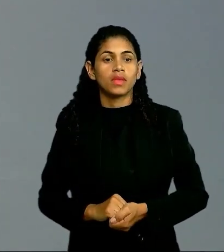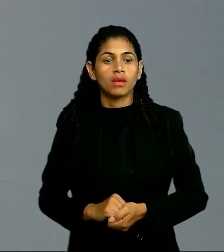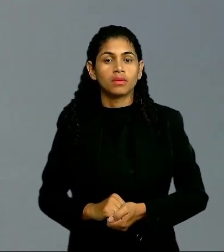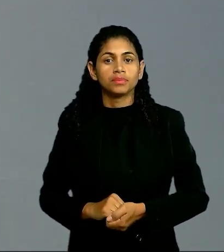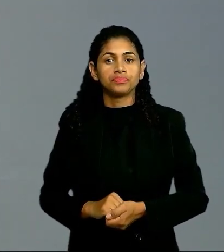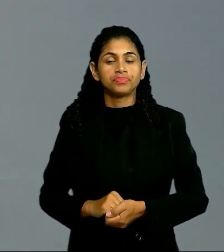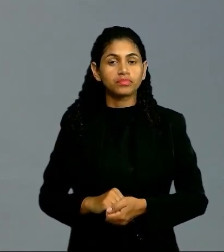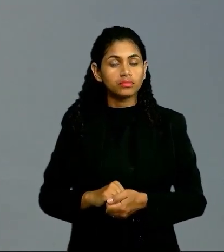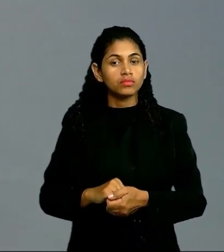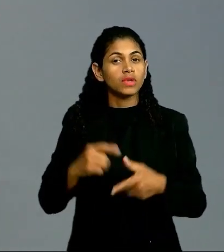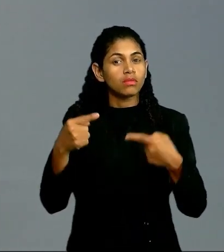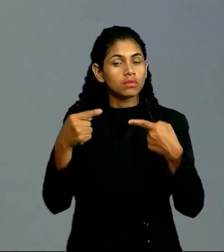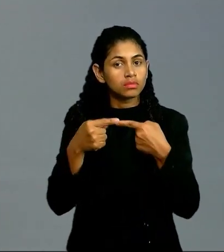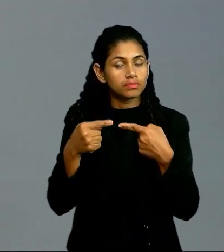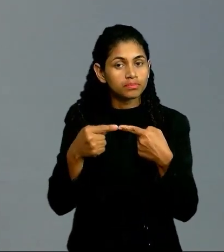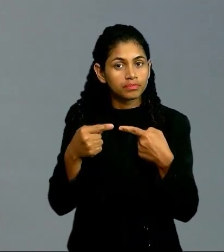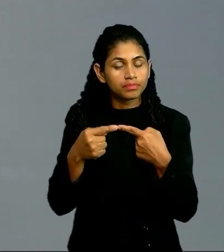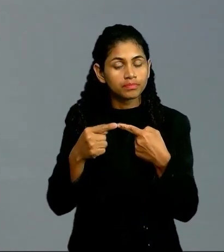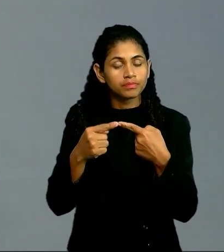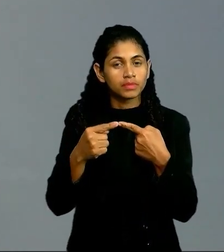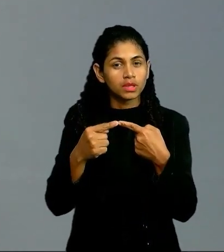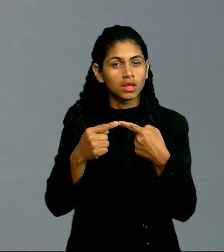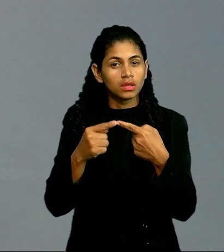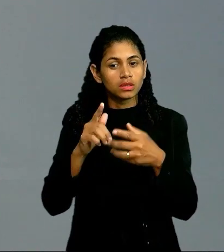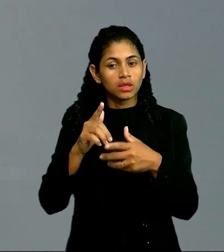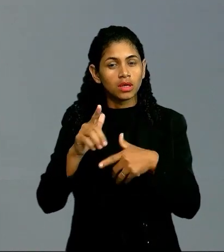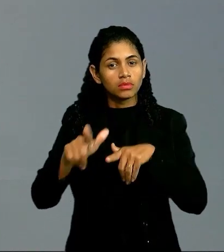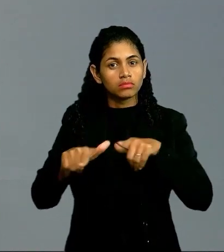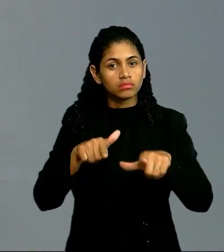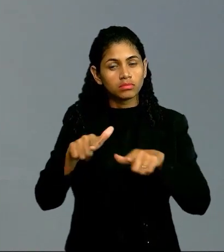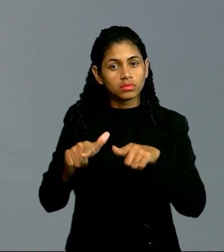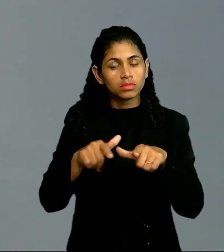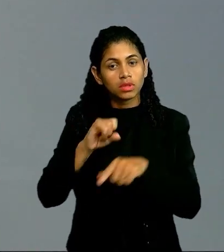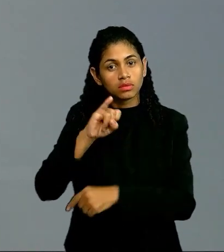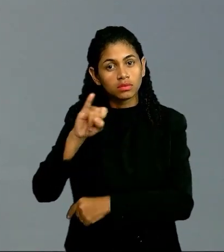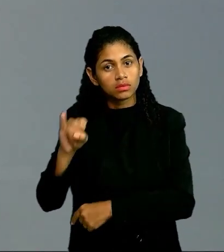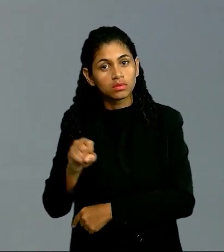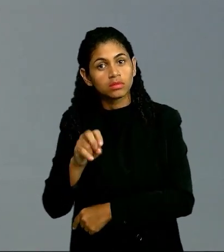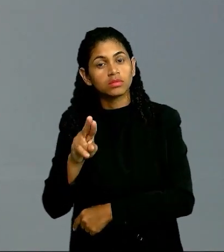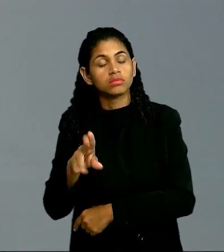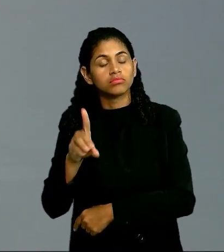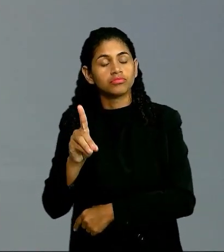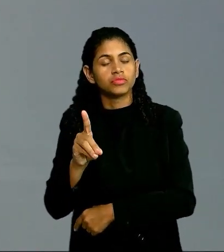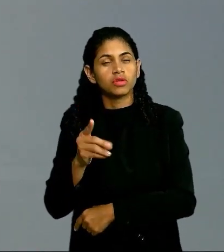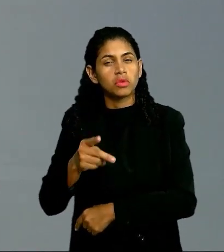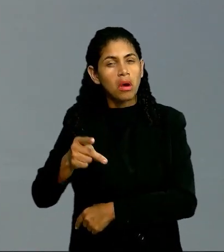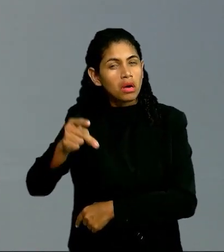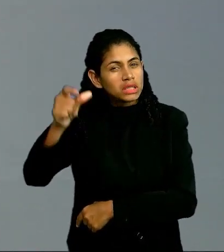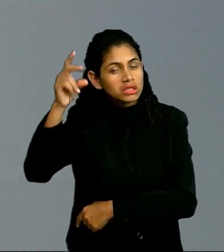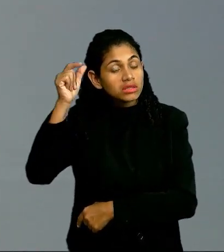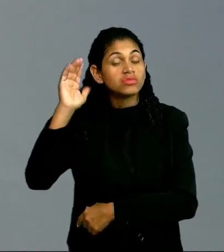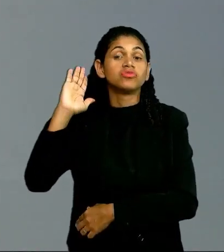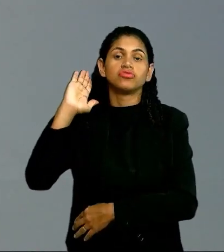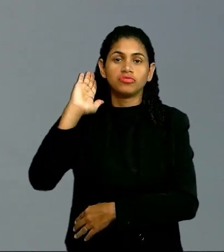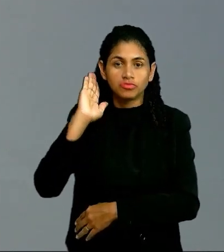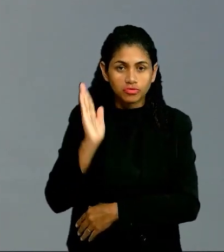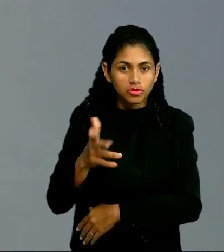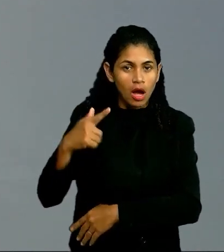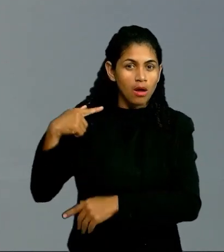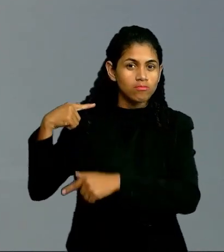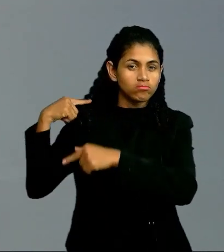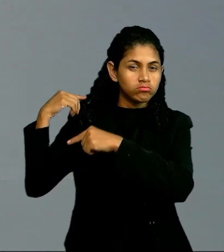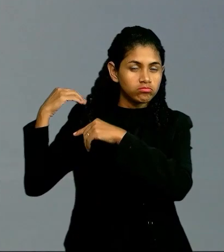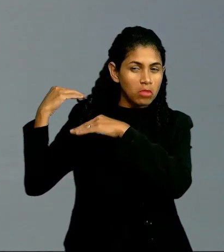à atividade comercial. E desde a Idade Média, os judeus eles são perseguidos pelos europeus cristãos